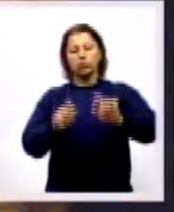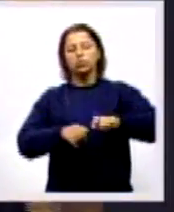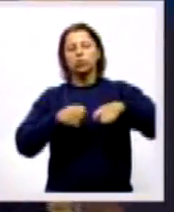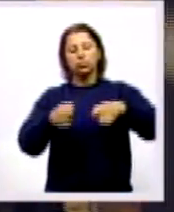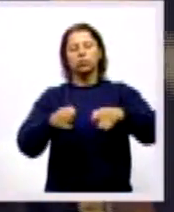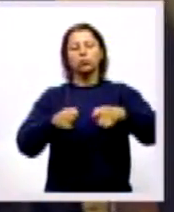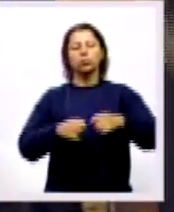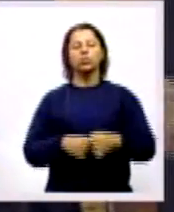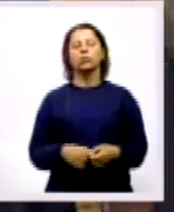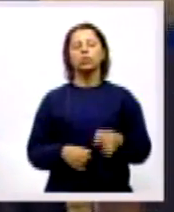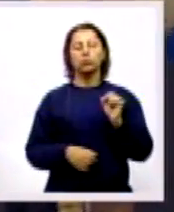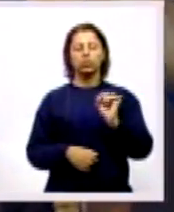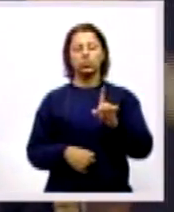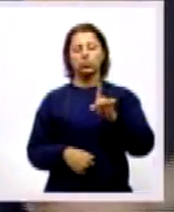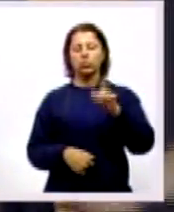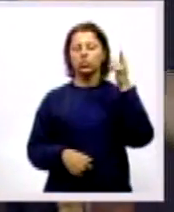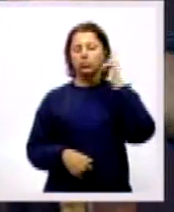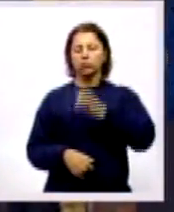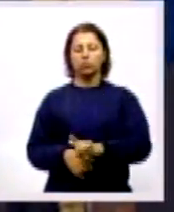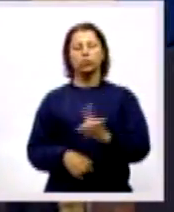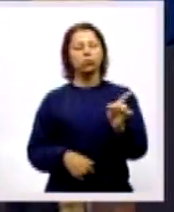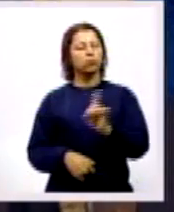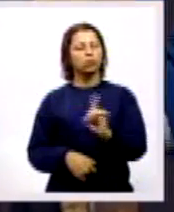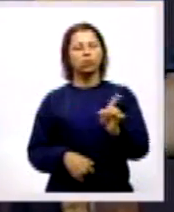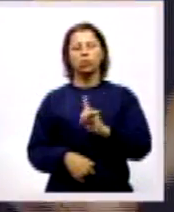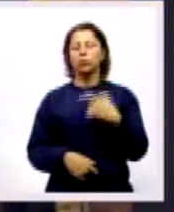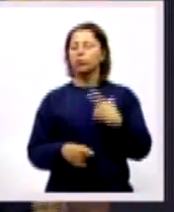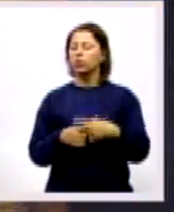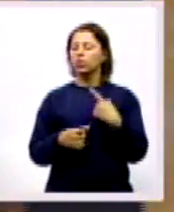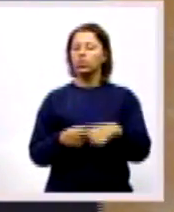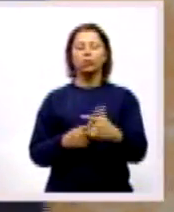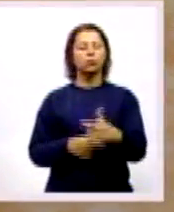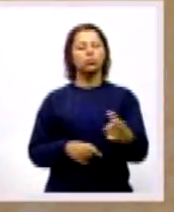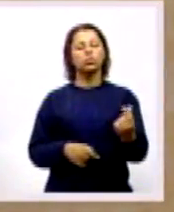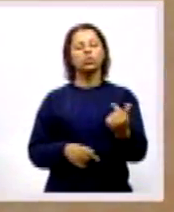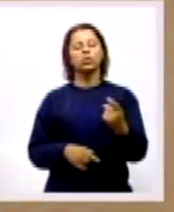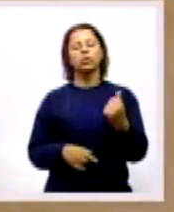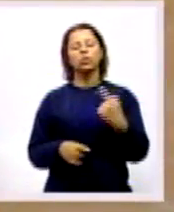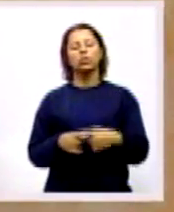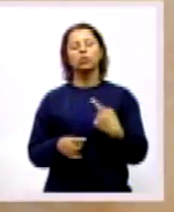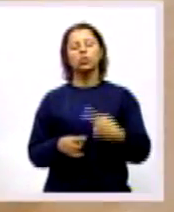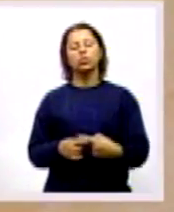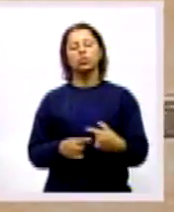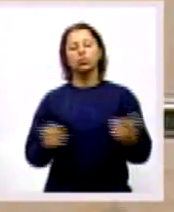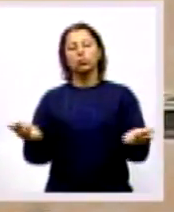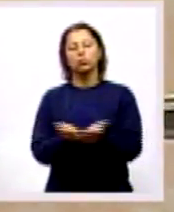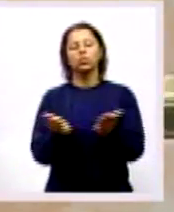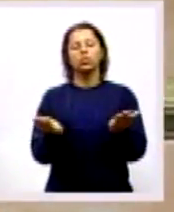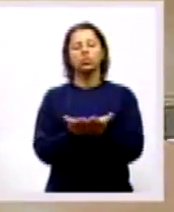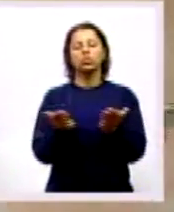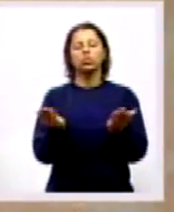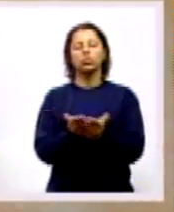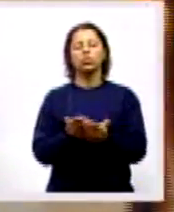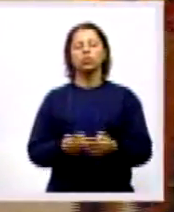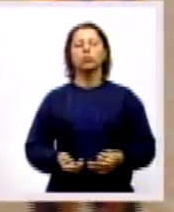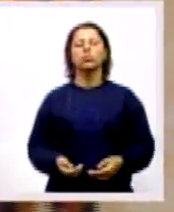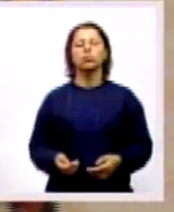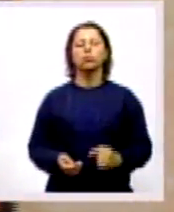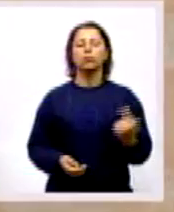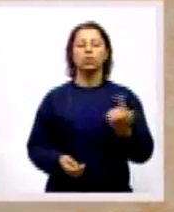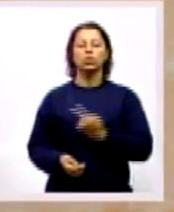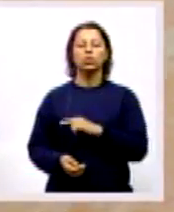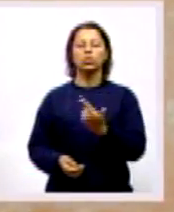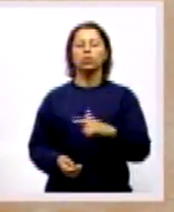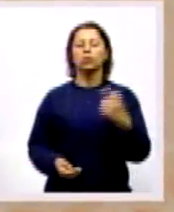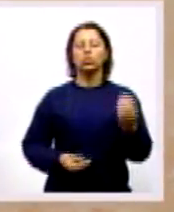maior, aquilo que você com o seu dinheiro não poderia comprar. Por causa de minha pobreza, por causa de sua pobreza, nós